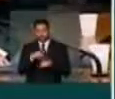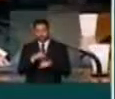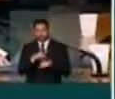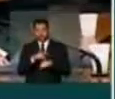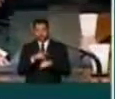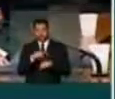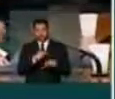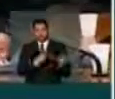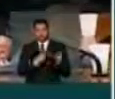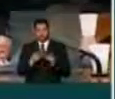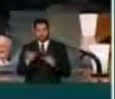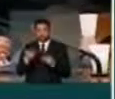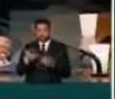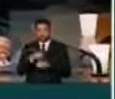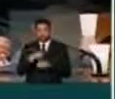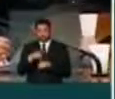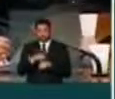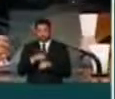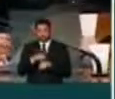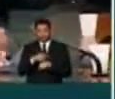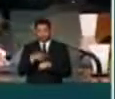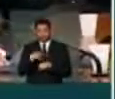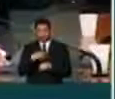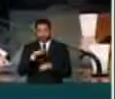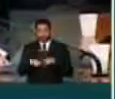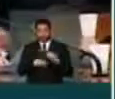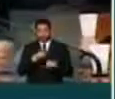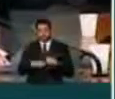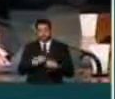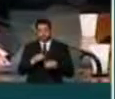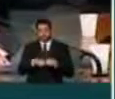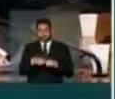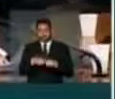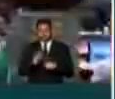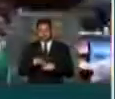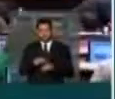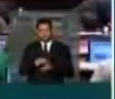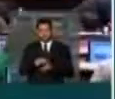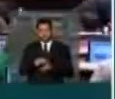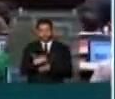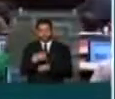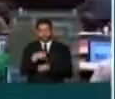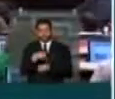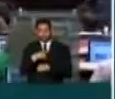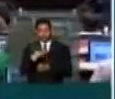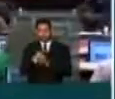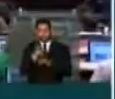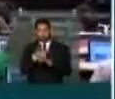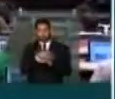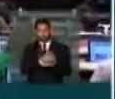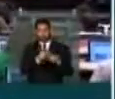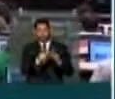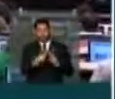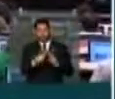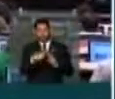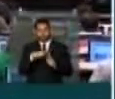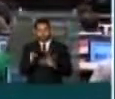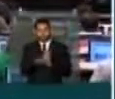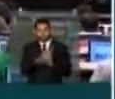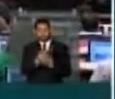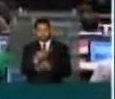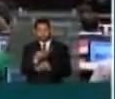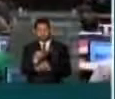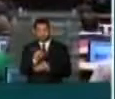nós também visitamos outros países, nós não vamos andar de bicicleta e a pé. Nós visitamos pontos turísticos, geralmente é com van,